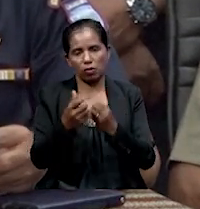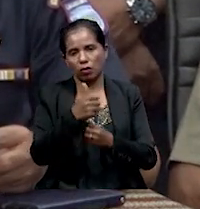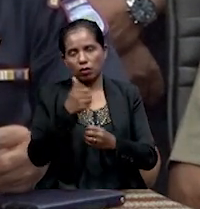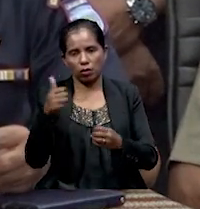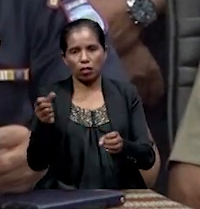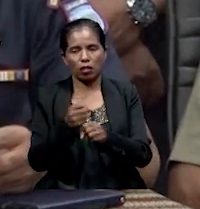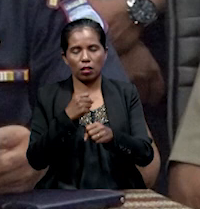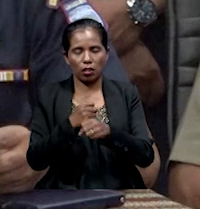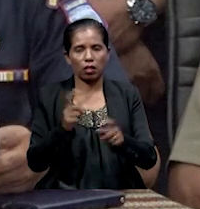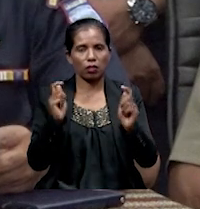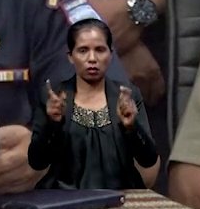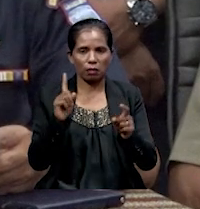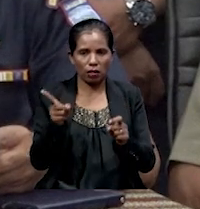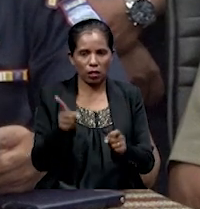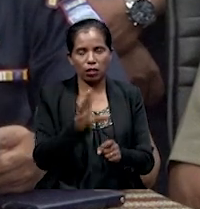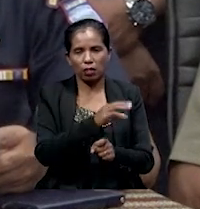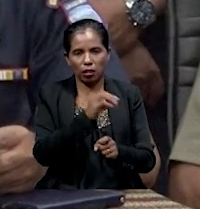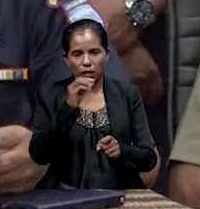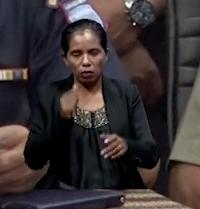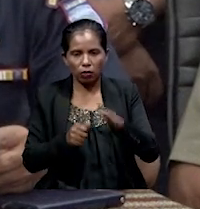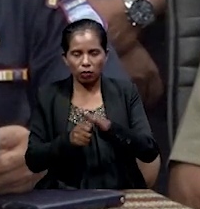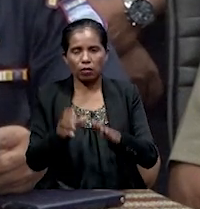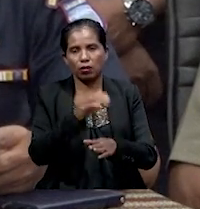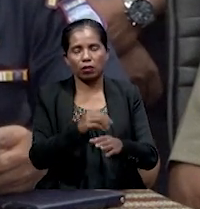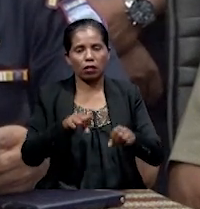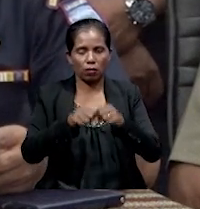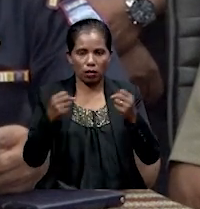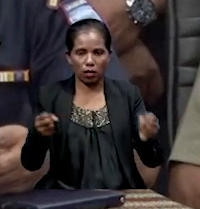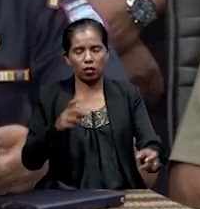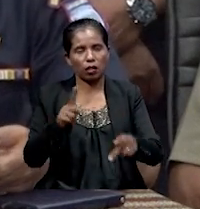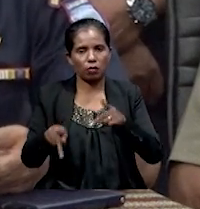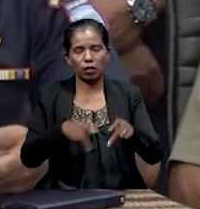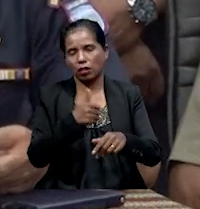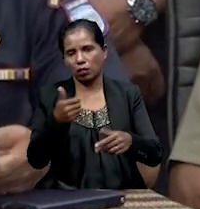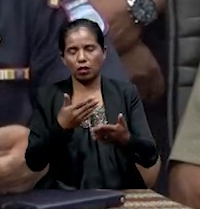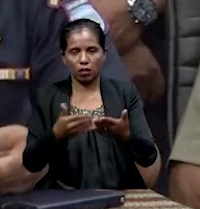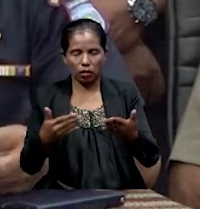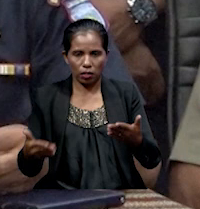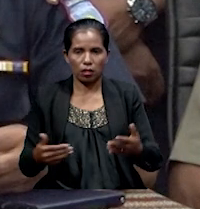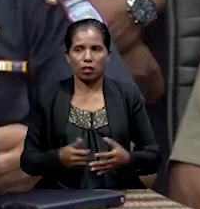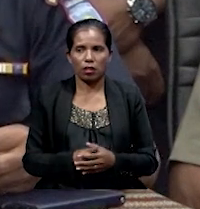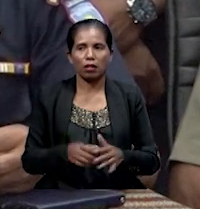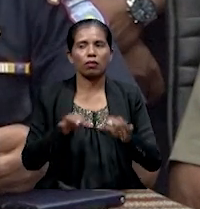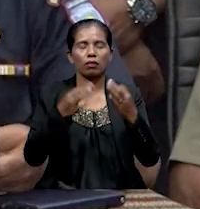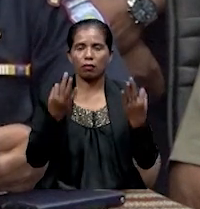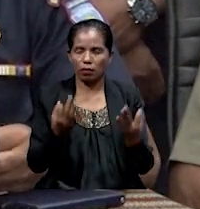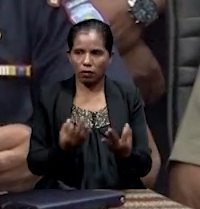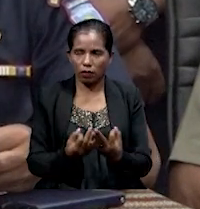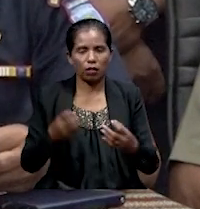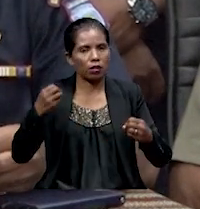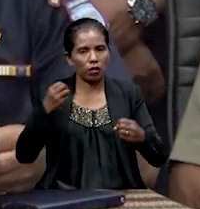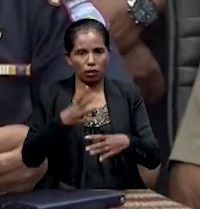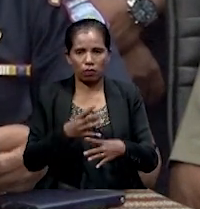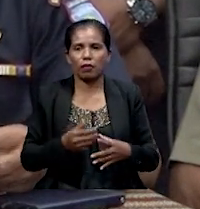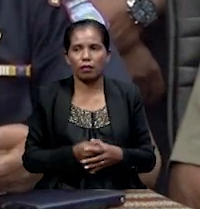halu terror, ameaça, anarquismo e estraga emseluk nesasan, satan, família valo, tauk,